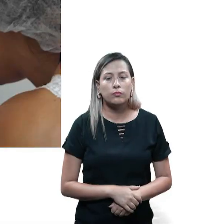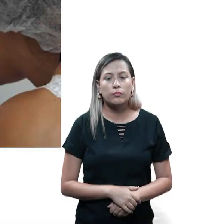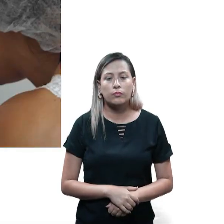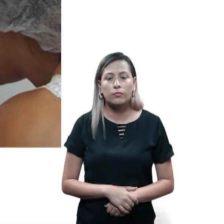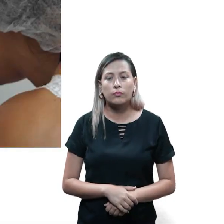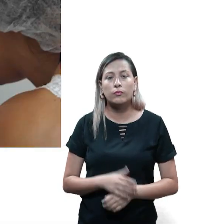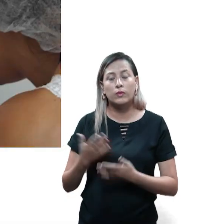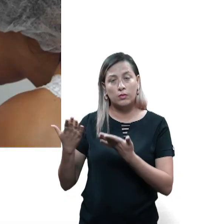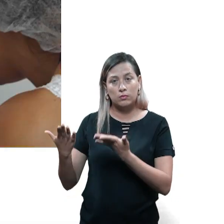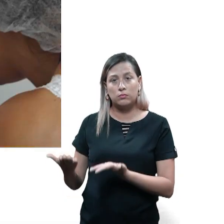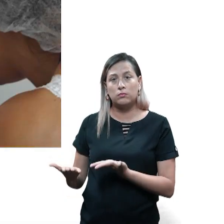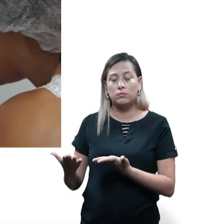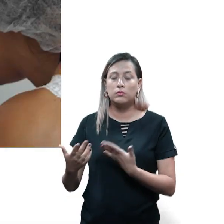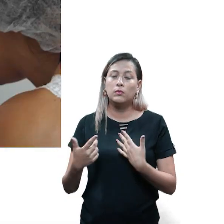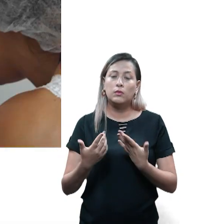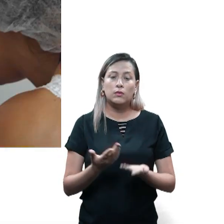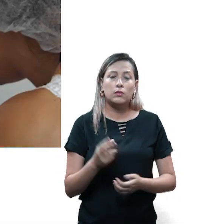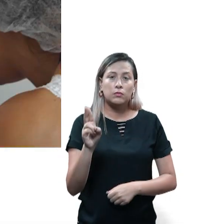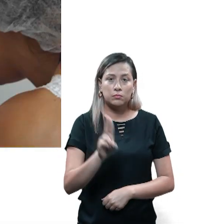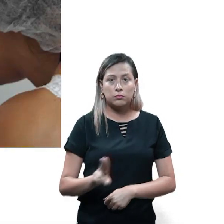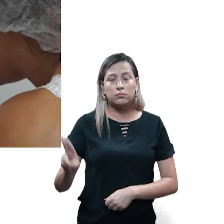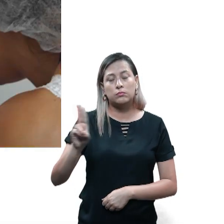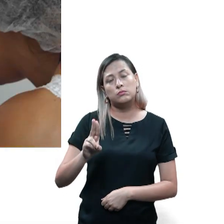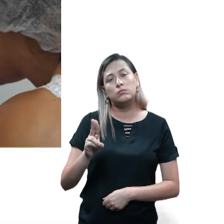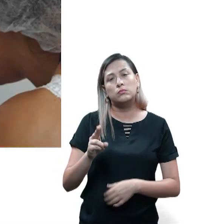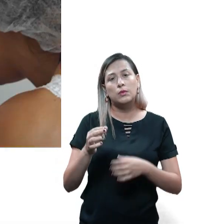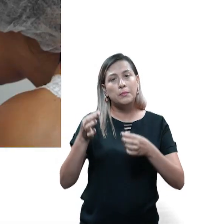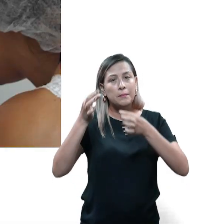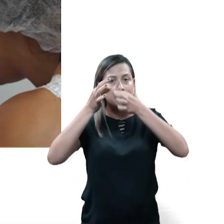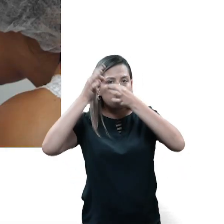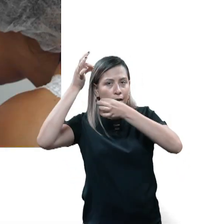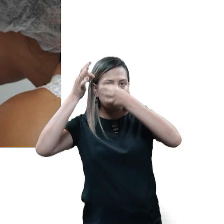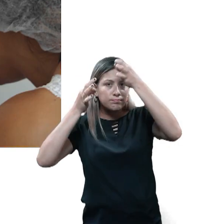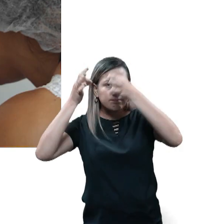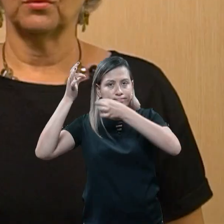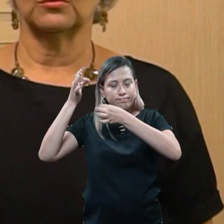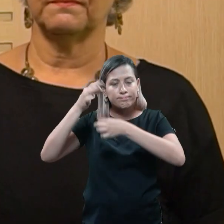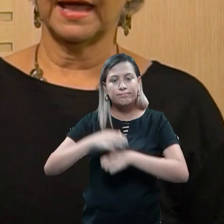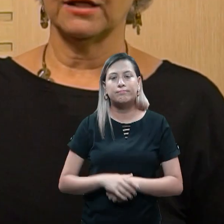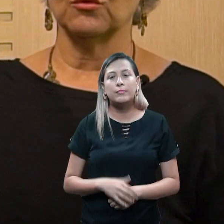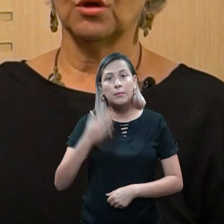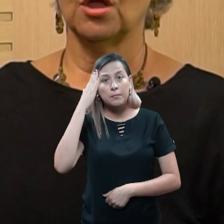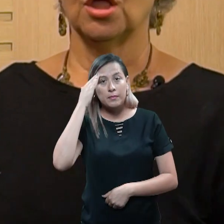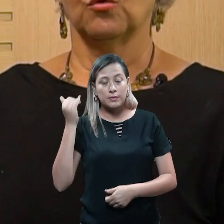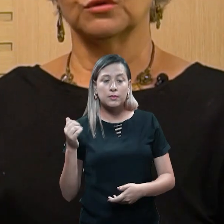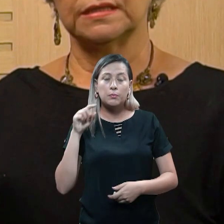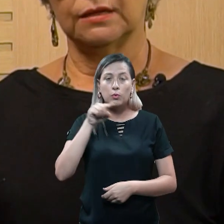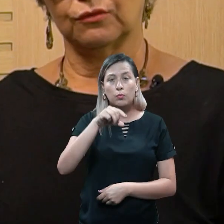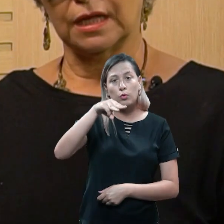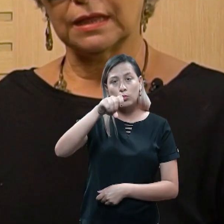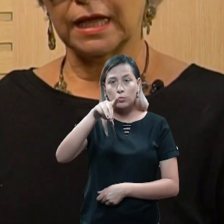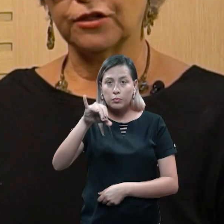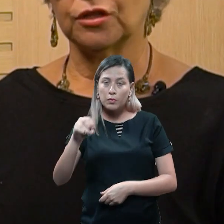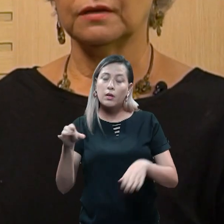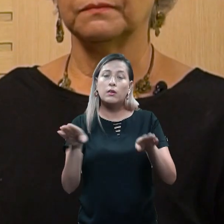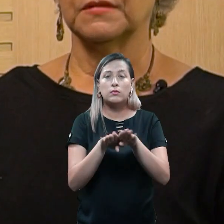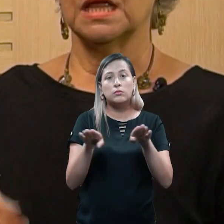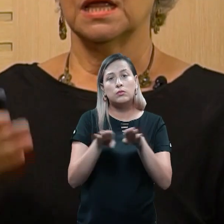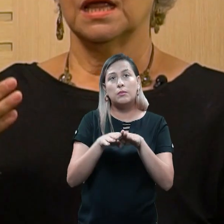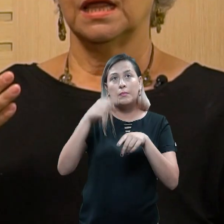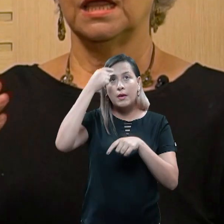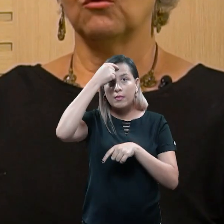O paquímetro pode ser usado para fazer toda a marcação. Você terá que encontrar o ponto médio, o centro da